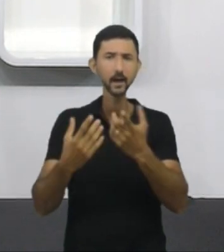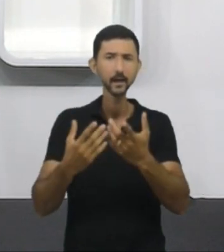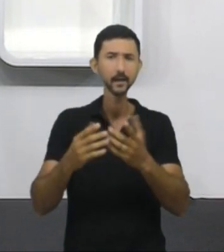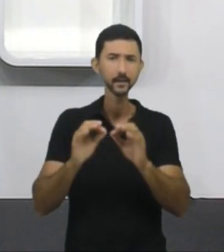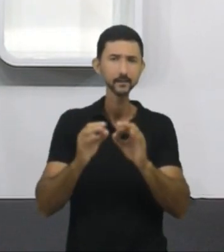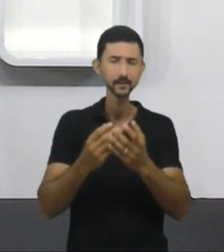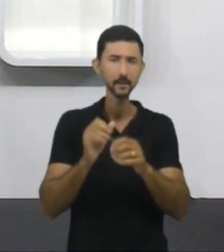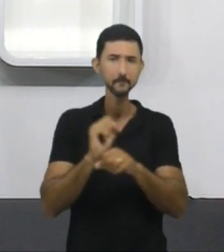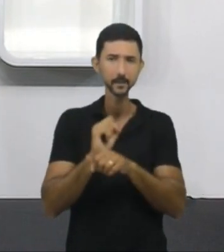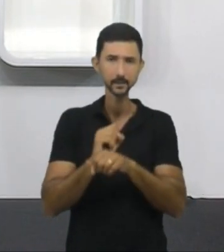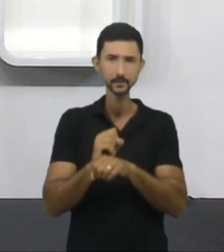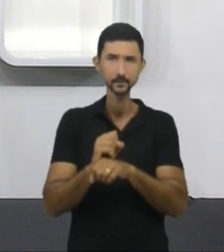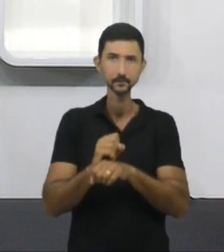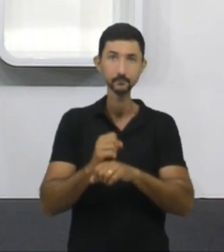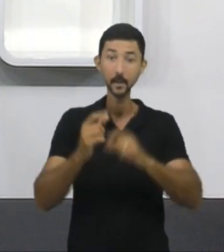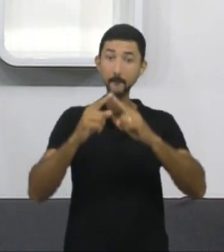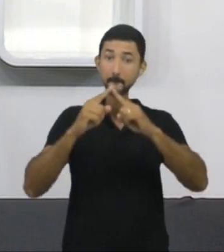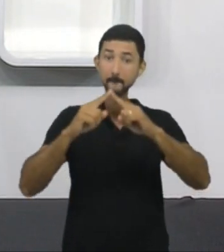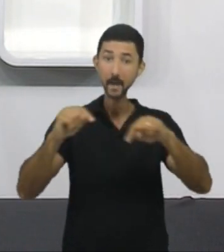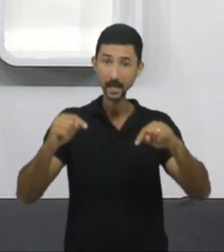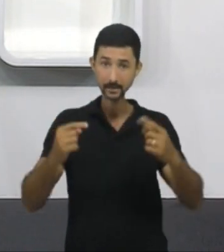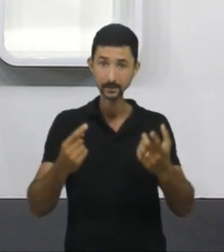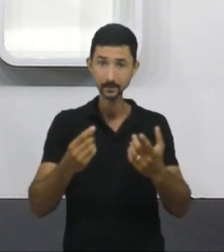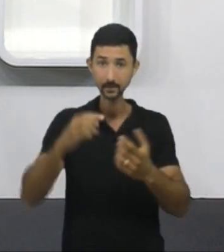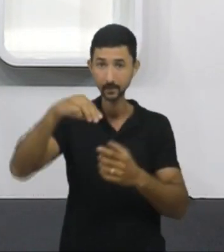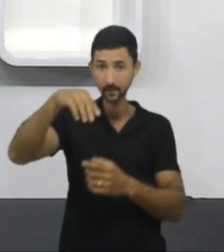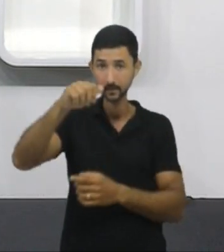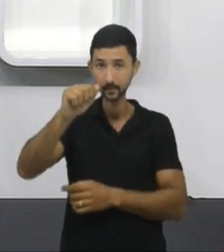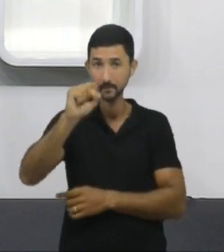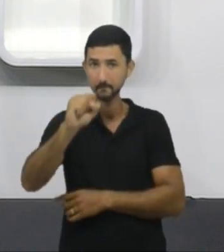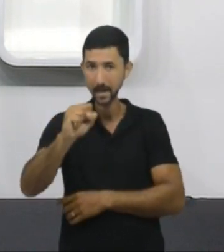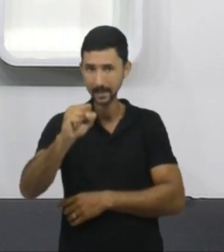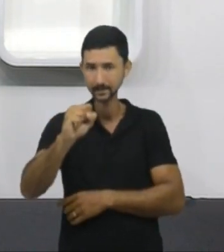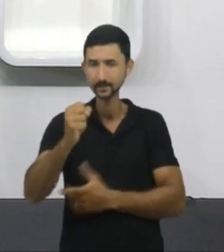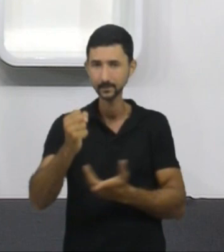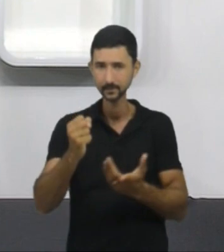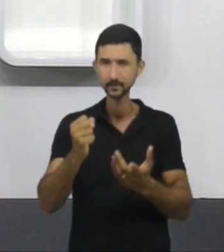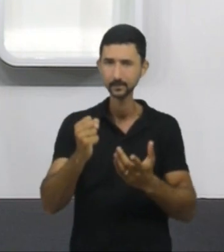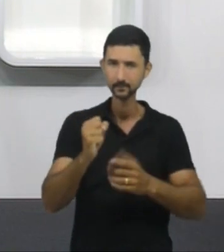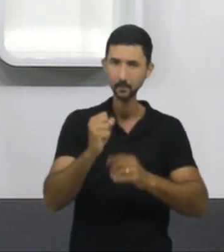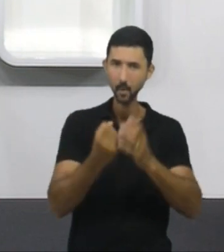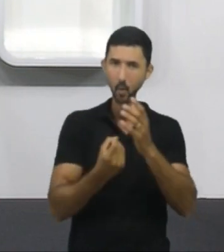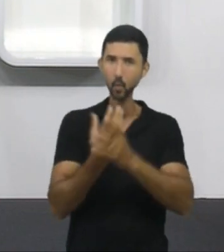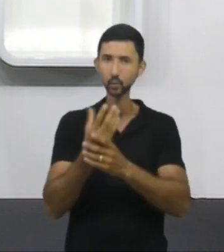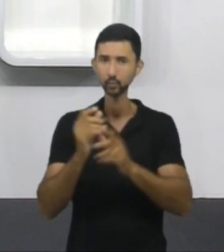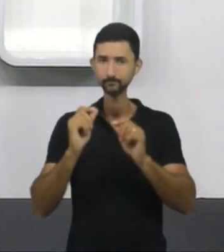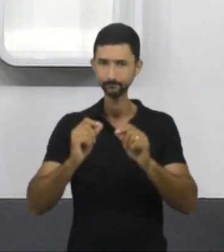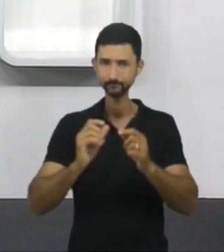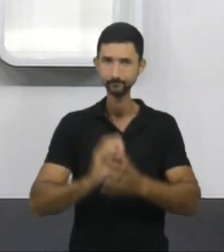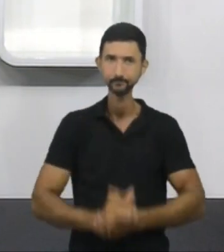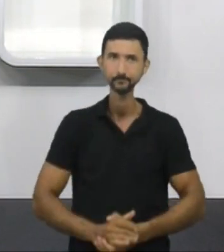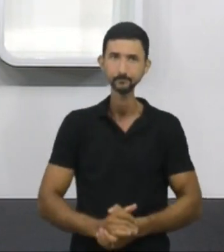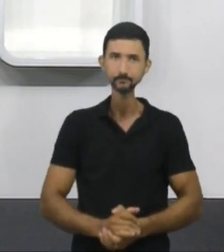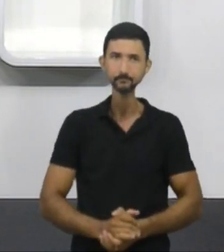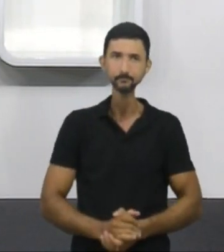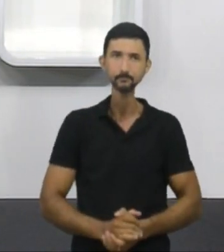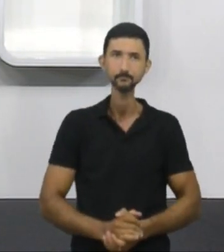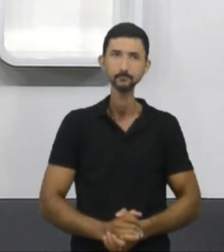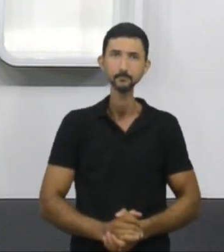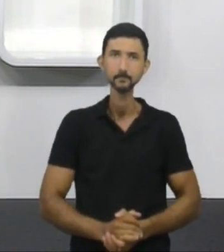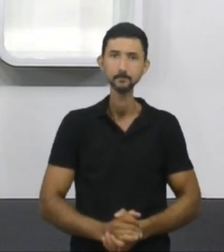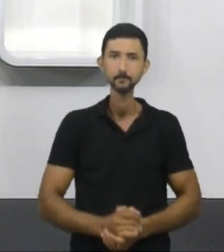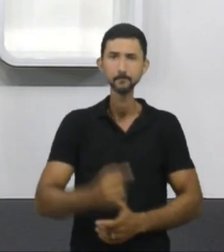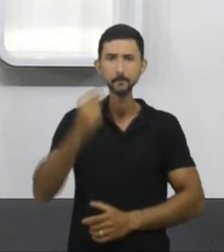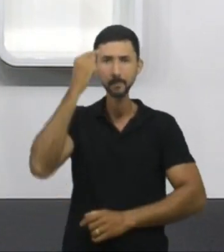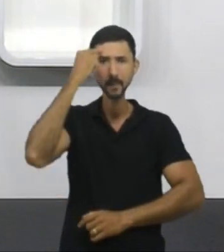que se esperava que acontecesse. E o mais, ele tem o papel de construir aí essa oposição, ok? Então, vamos continuar